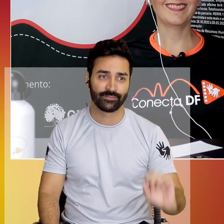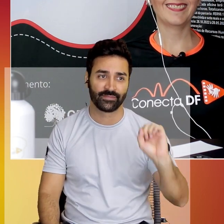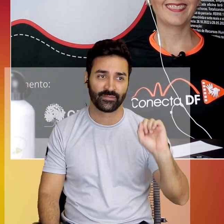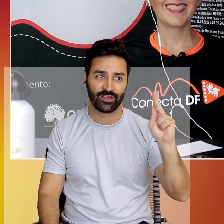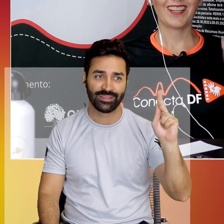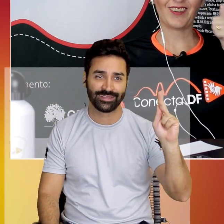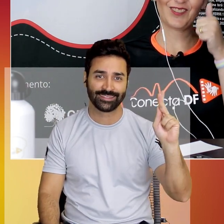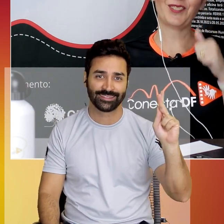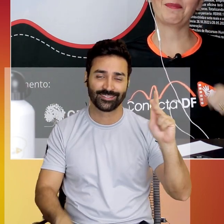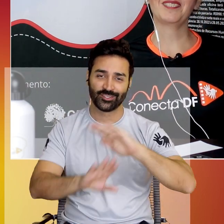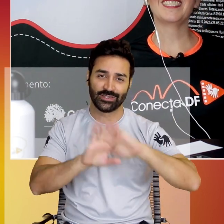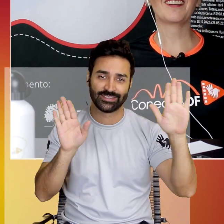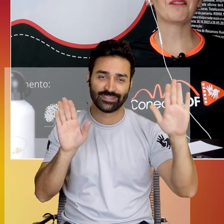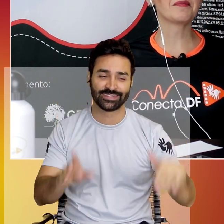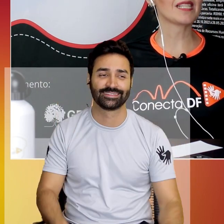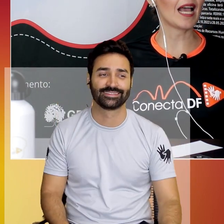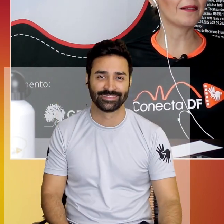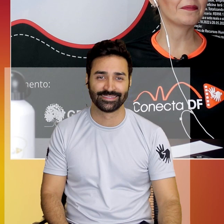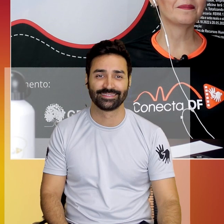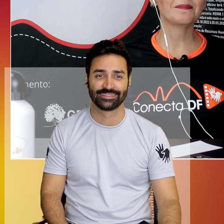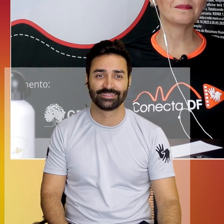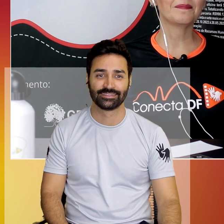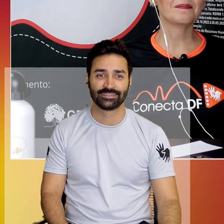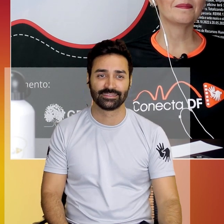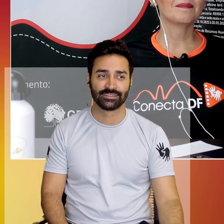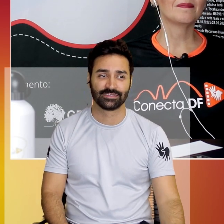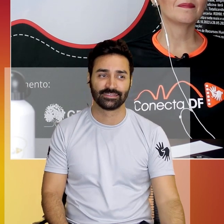isso. Ótimo. Ok, então, obrigada.